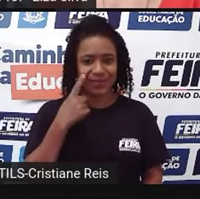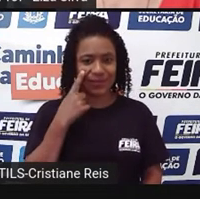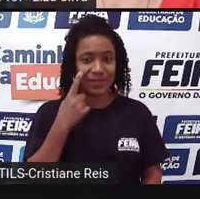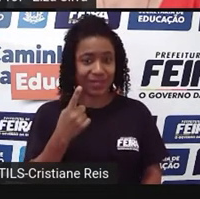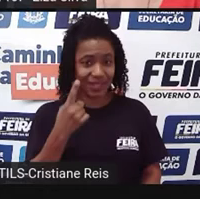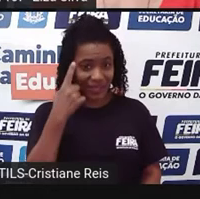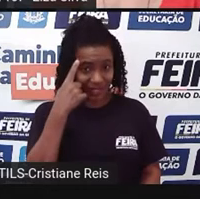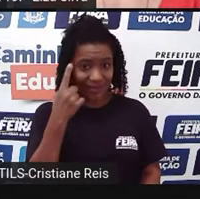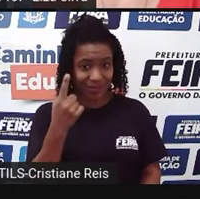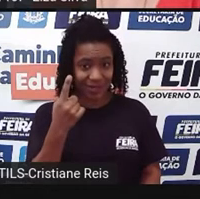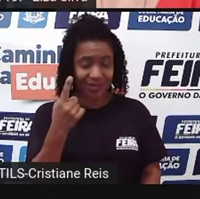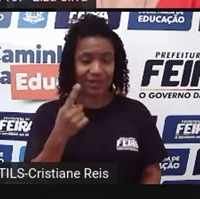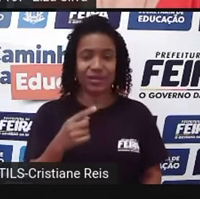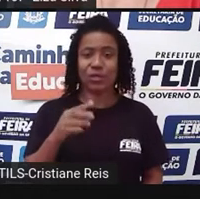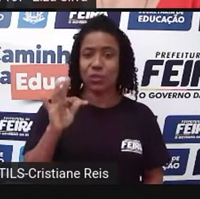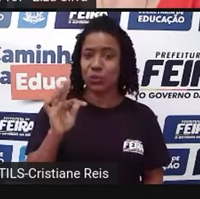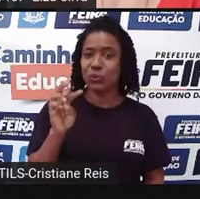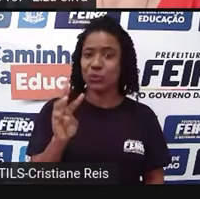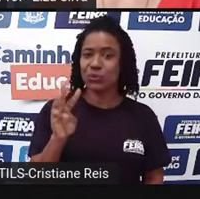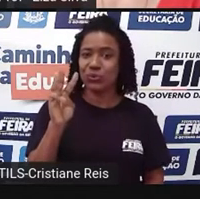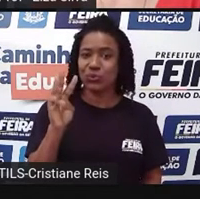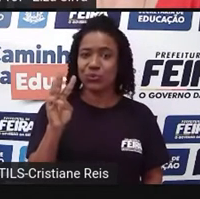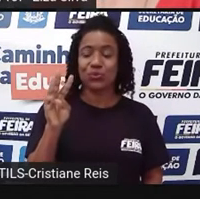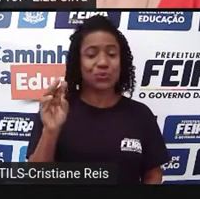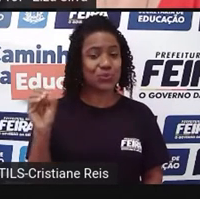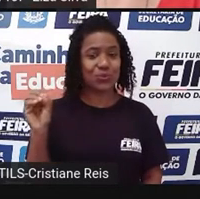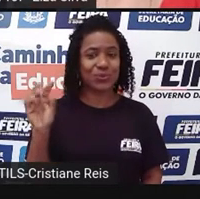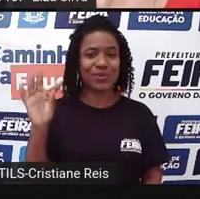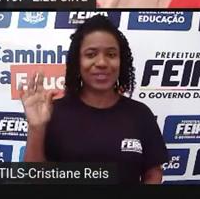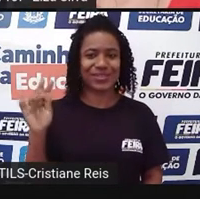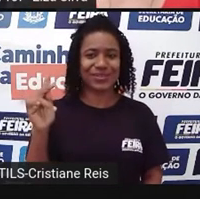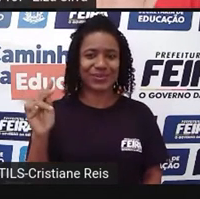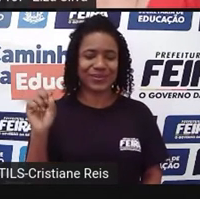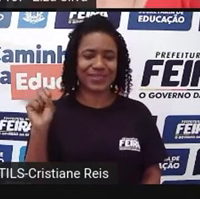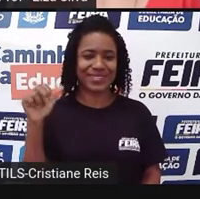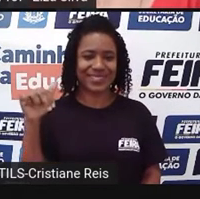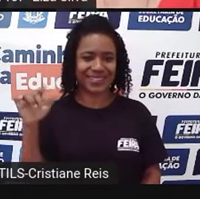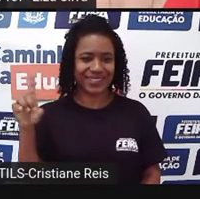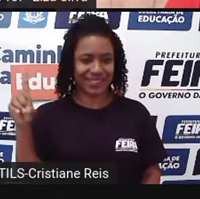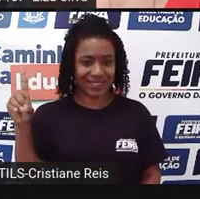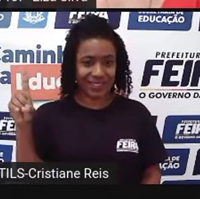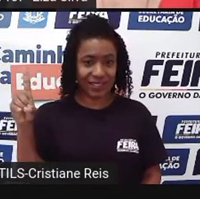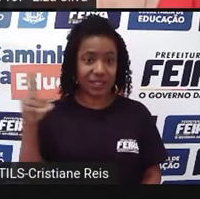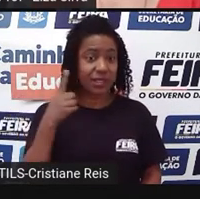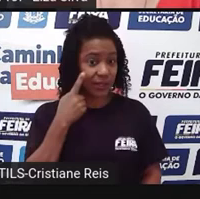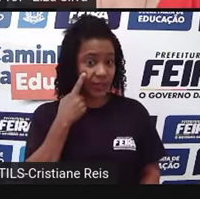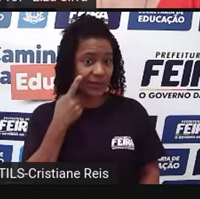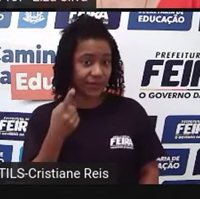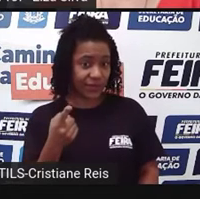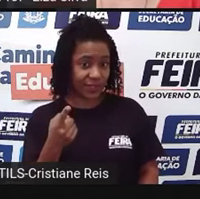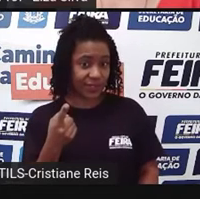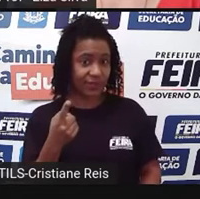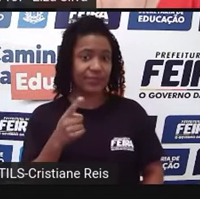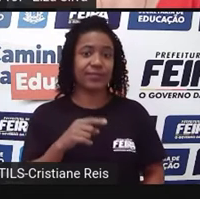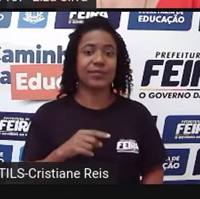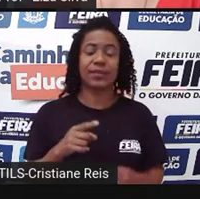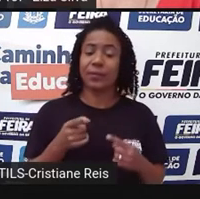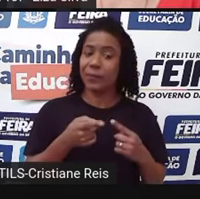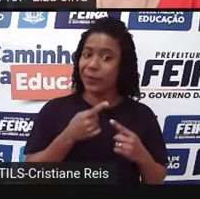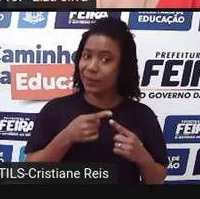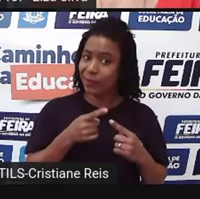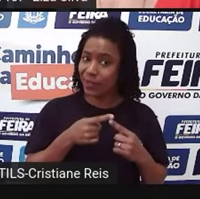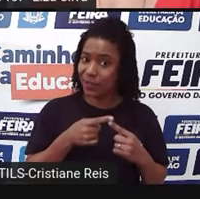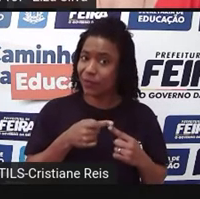salsa 2014 lembro Lê as dezenas separadamente primeira dezena